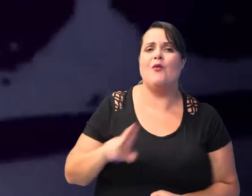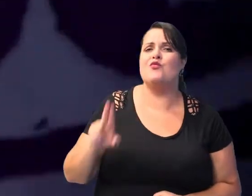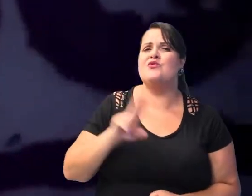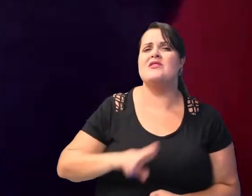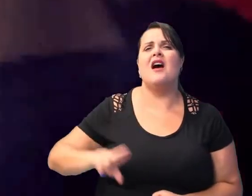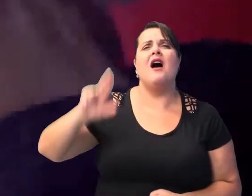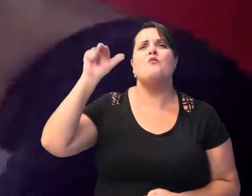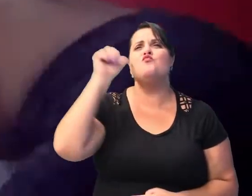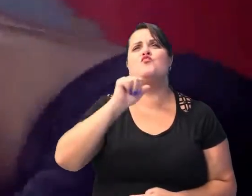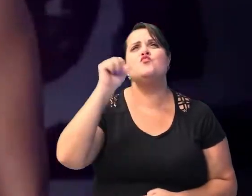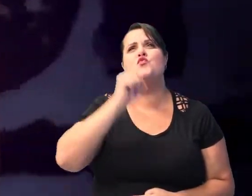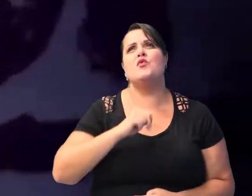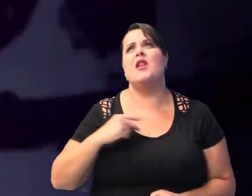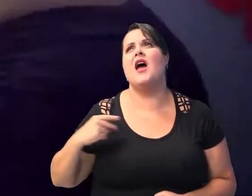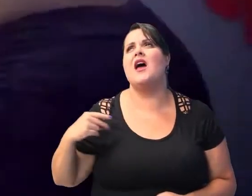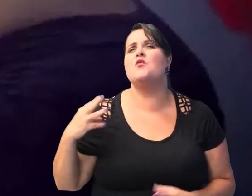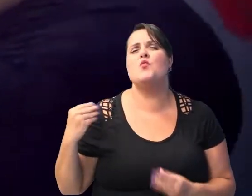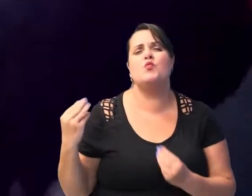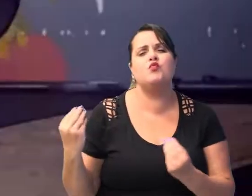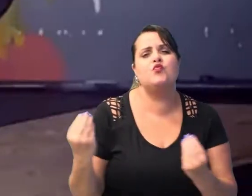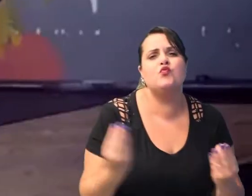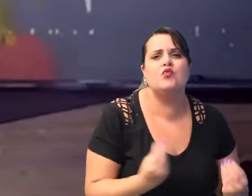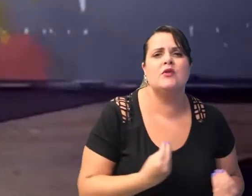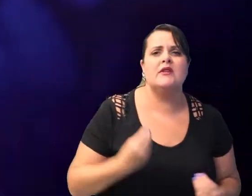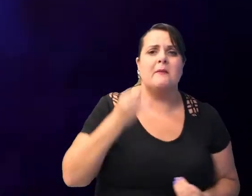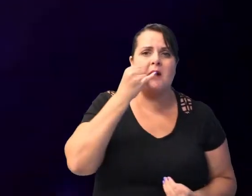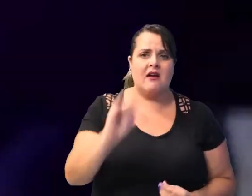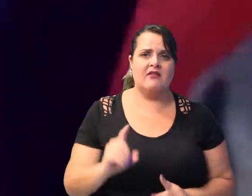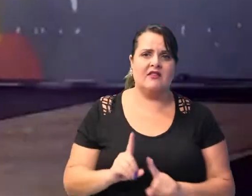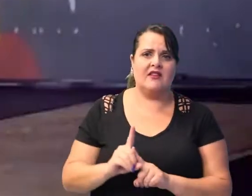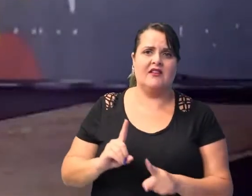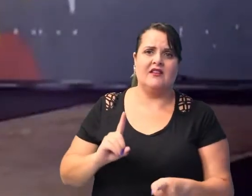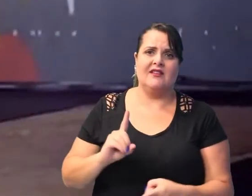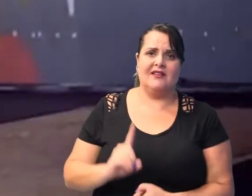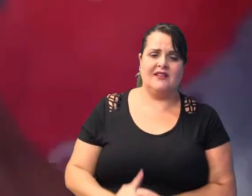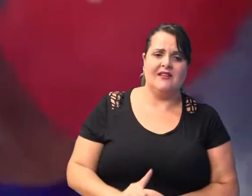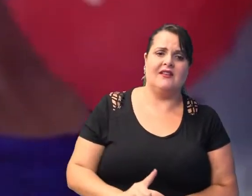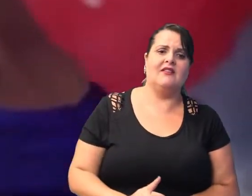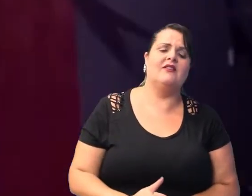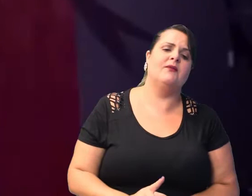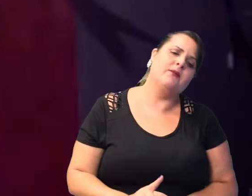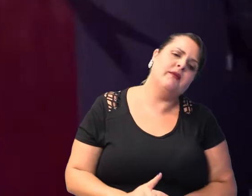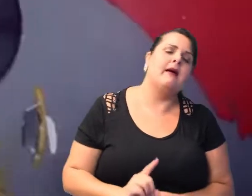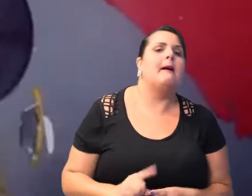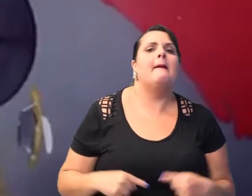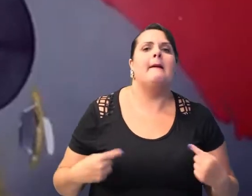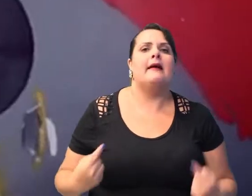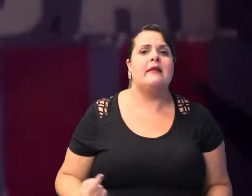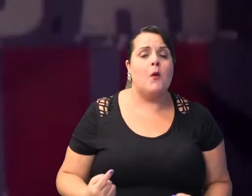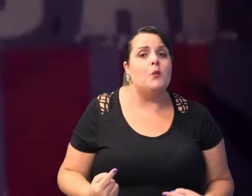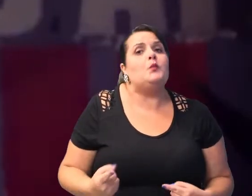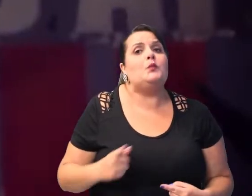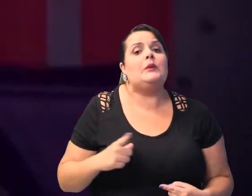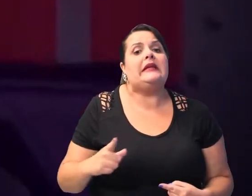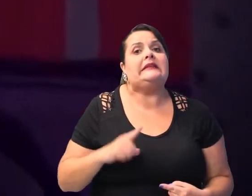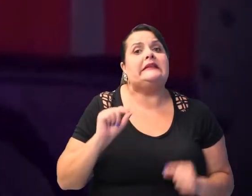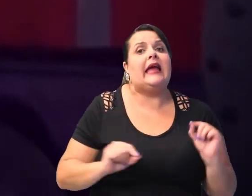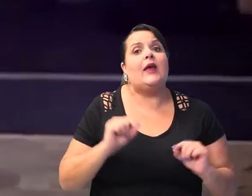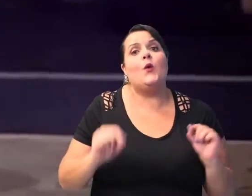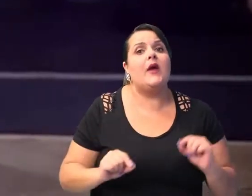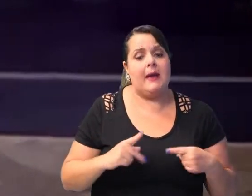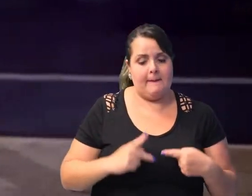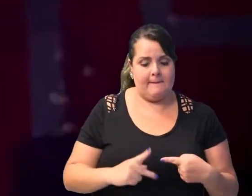usada por muitas mulheres pra não engravidar efeito contraceptivo ele junta